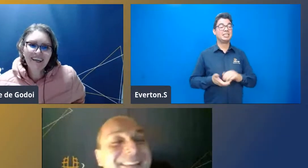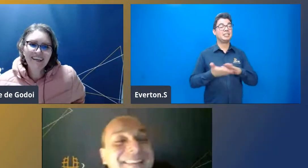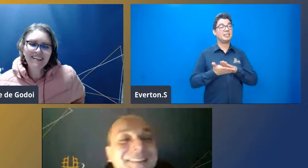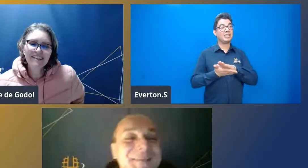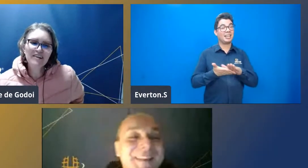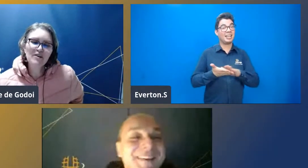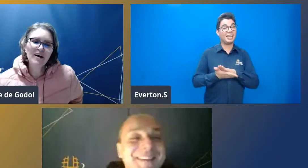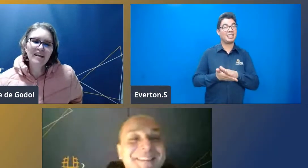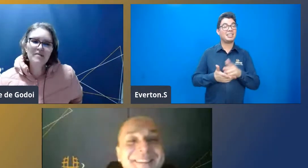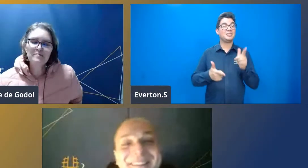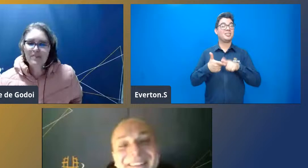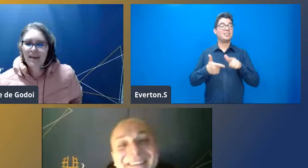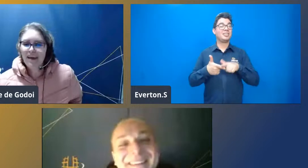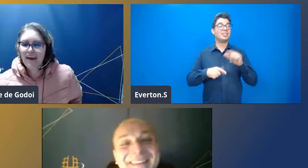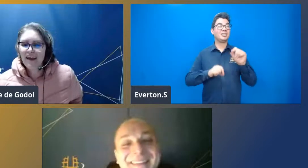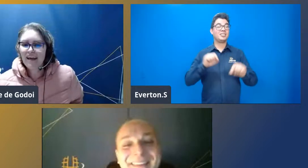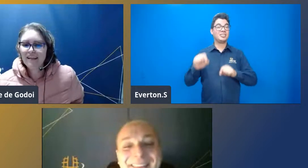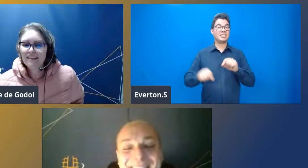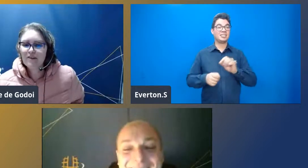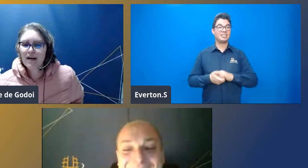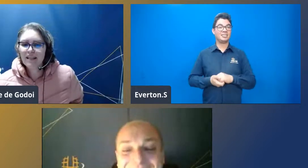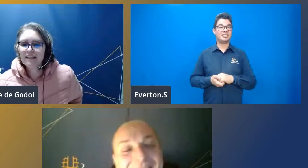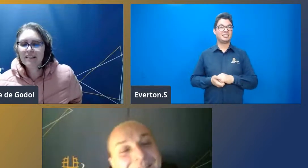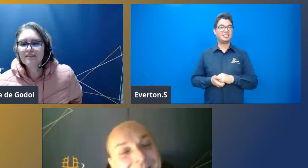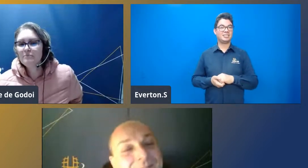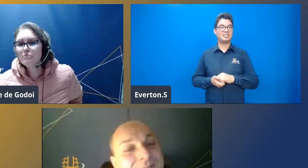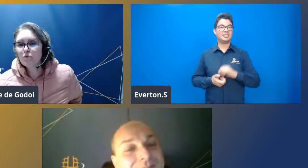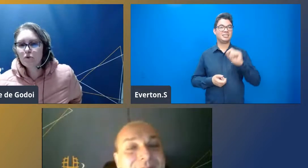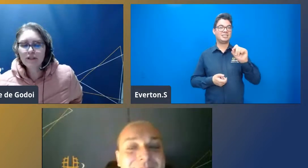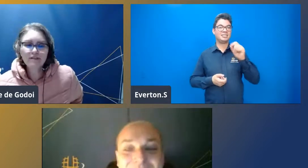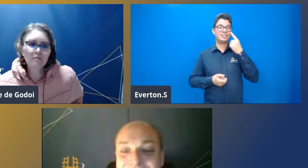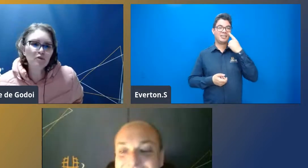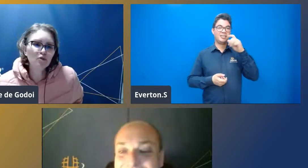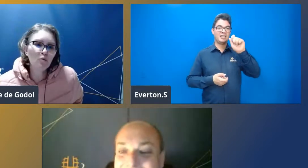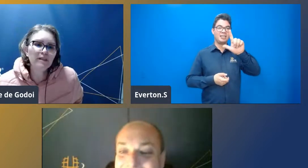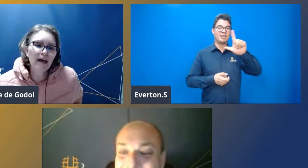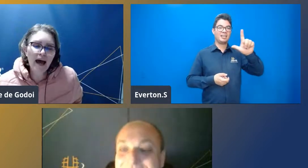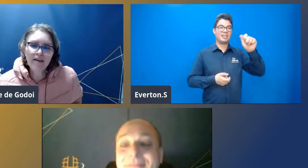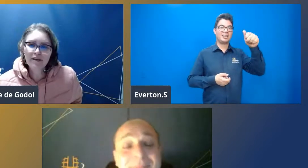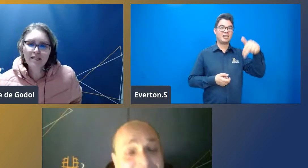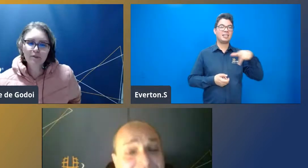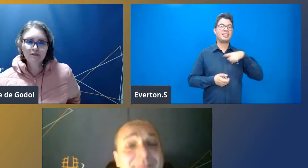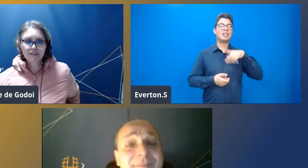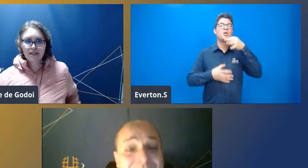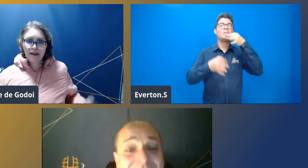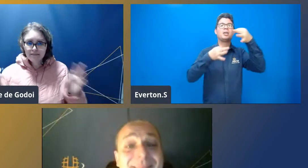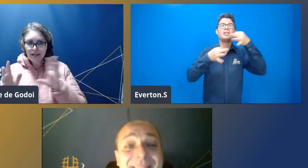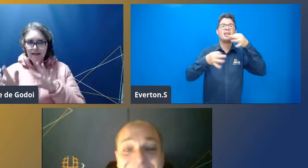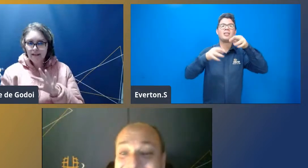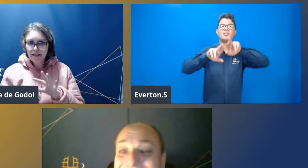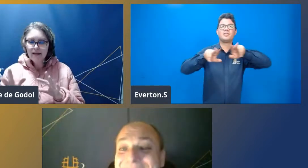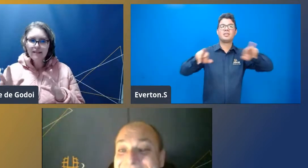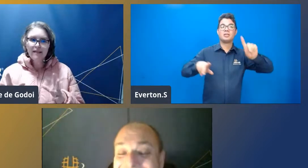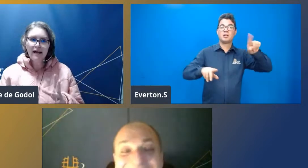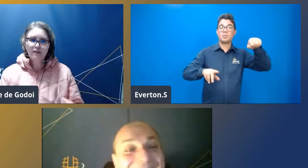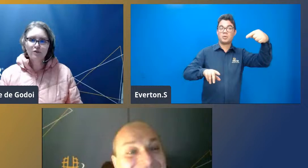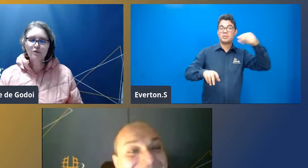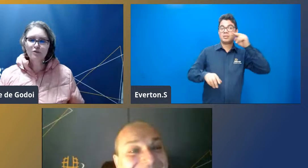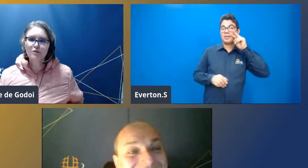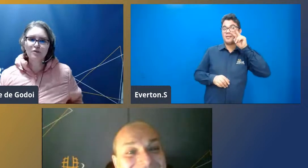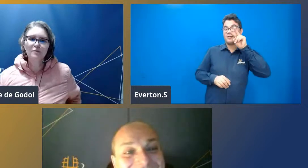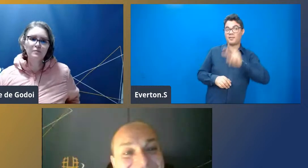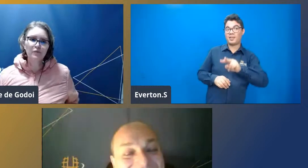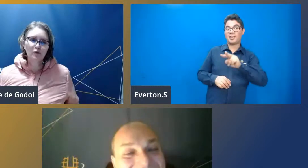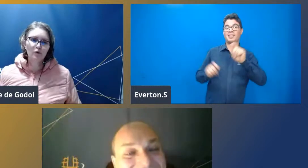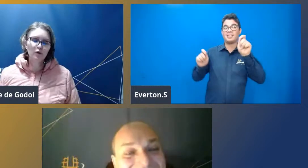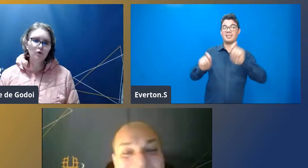imagina. Esse é o melhor de todos ali. Então, o Alan, tem muito comentário que depois você entra ali, tá? No